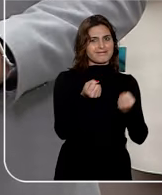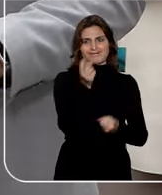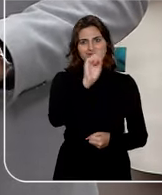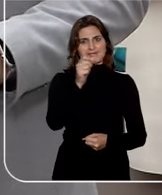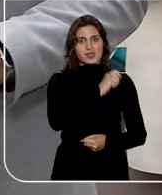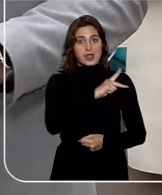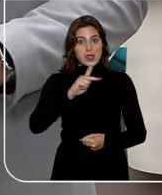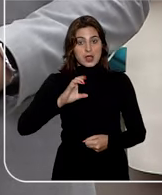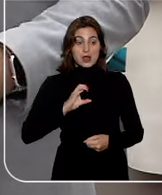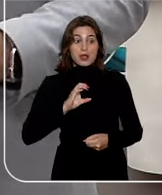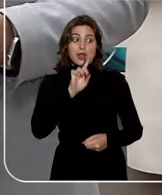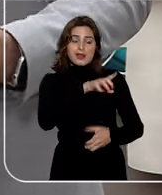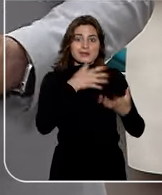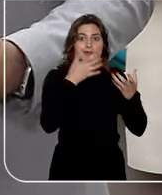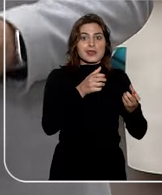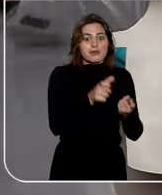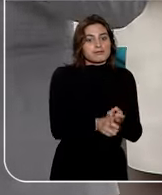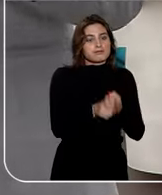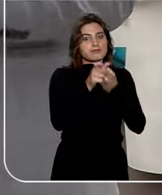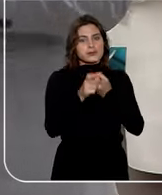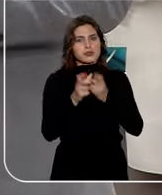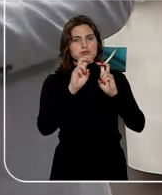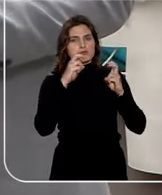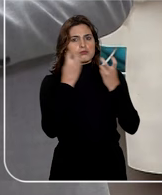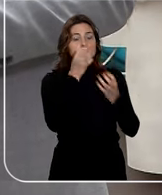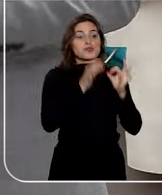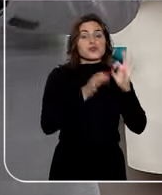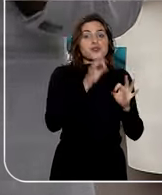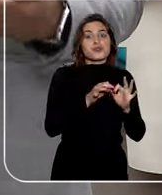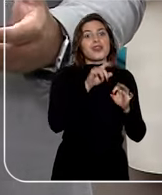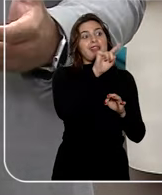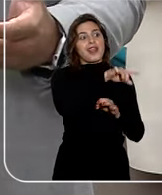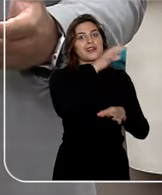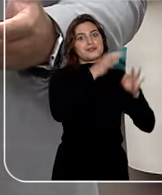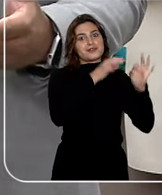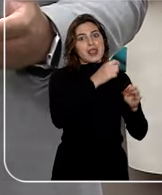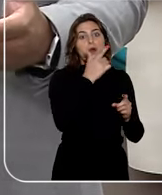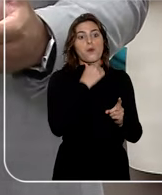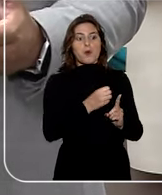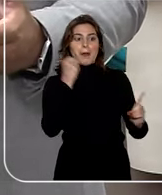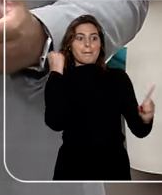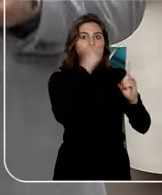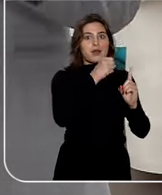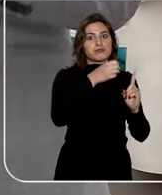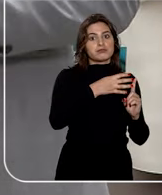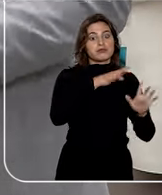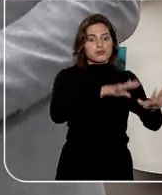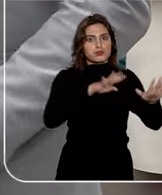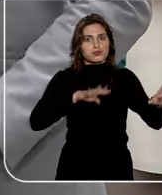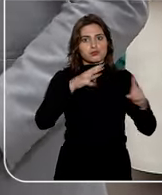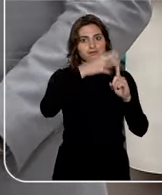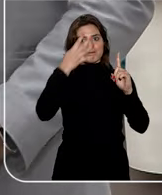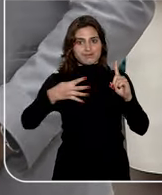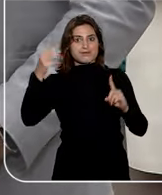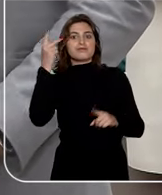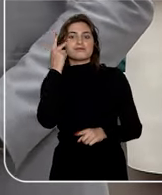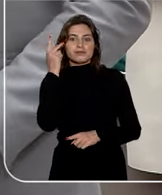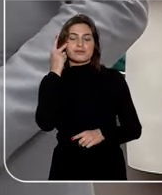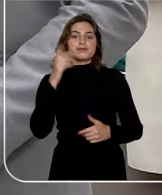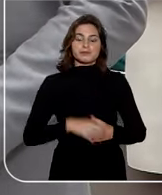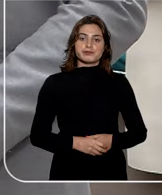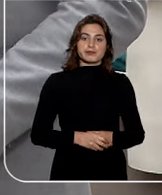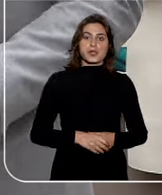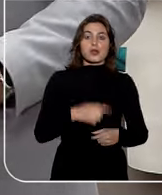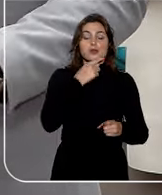o habeas corpus que pretendia suspender a sessão do júri que vai julgar acusado de matar participante em parada LGBT+ de